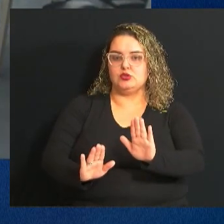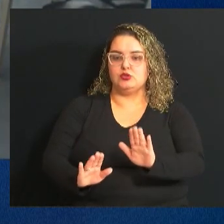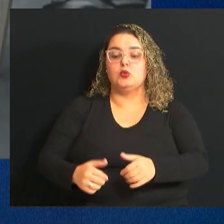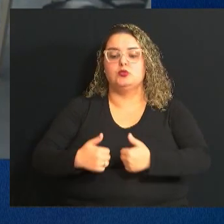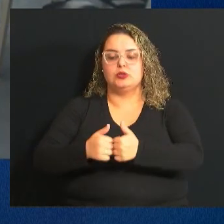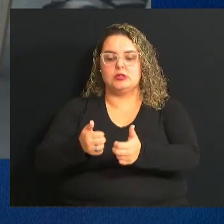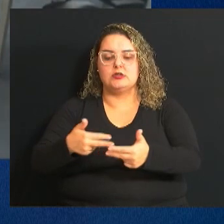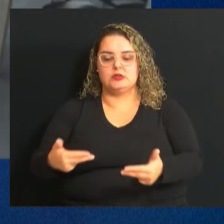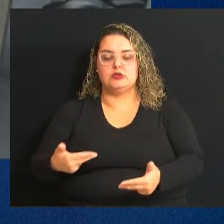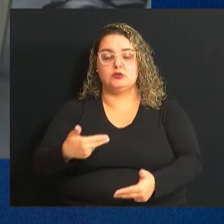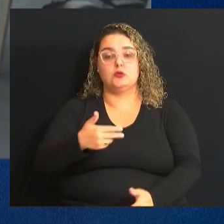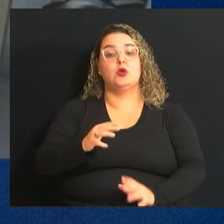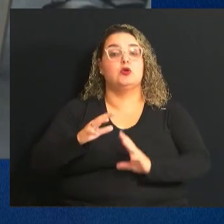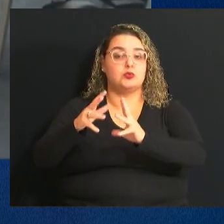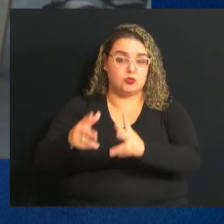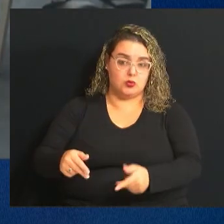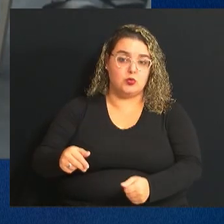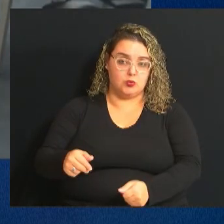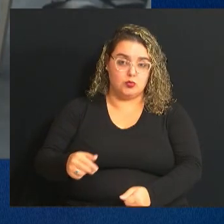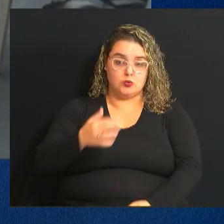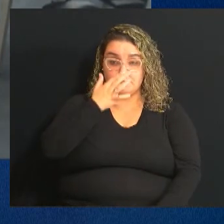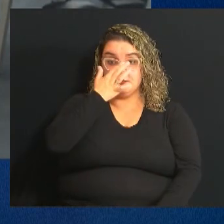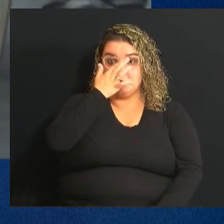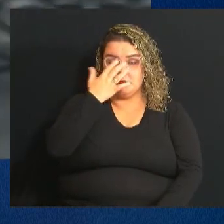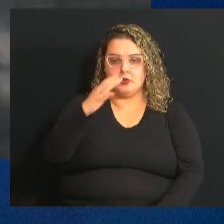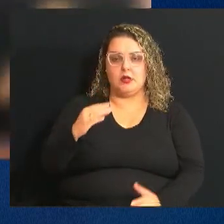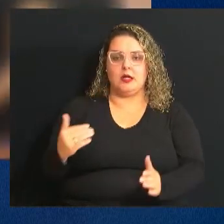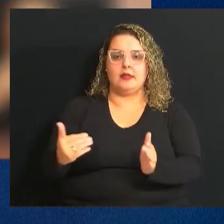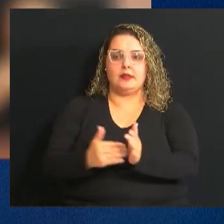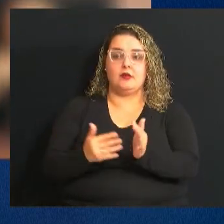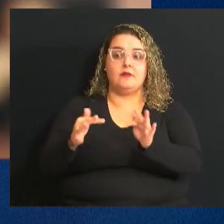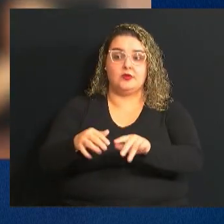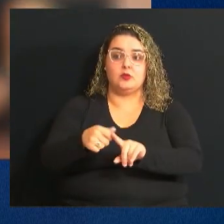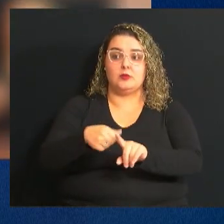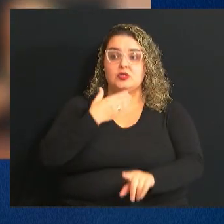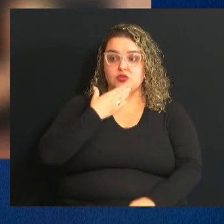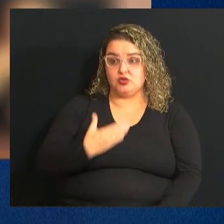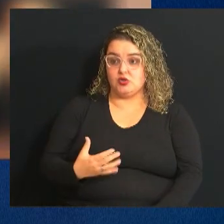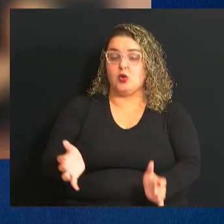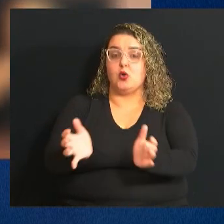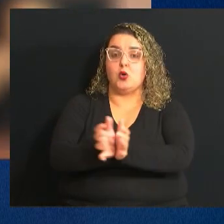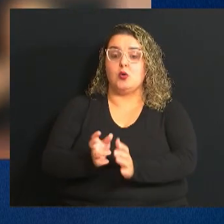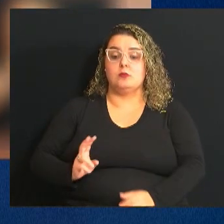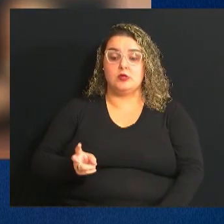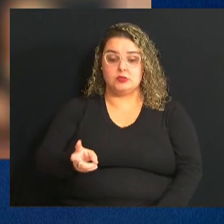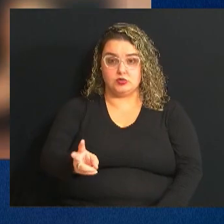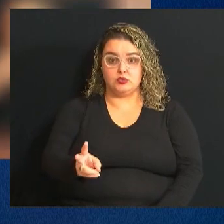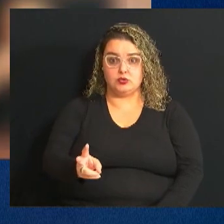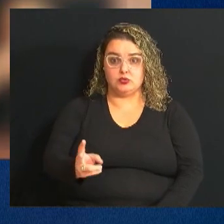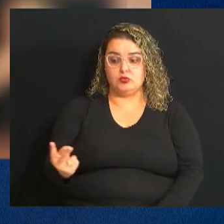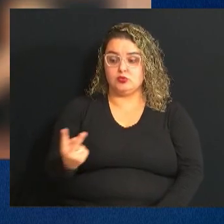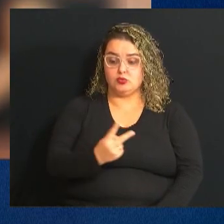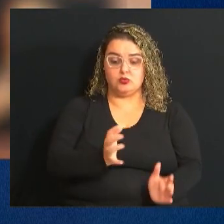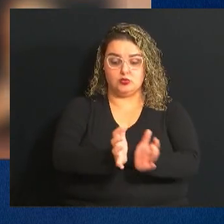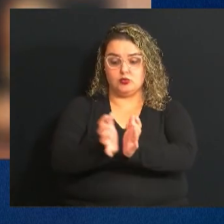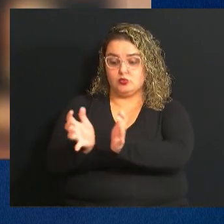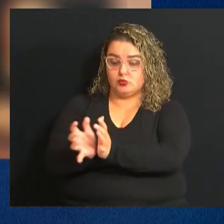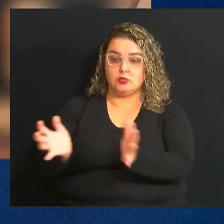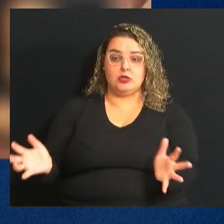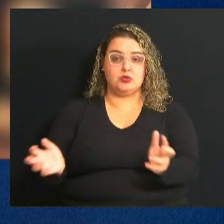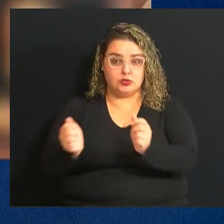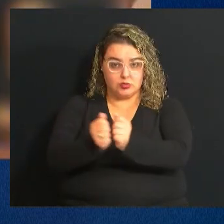participação aqui em toda a nossa programação é sempre muito importante. Então faz o seguinte, deixa anotado no seu celular o